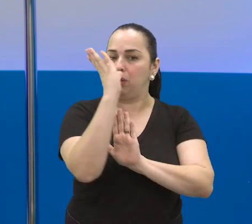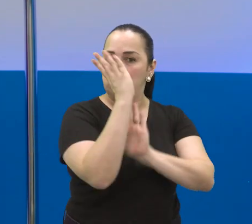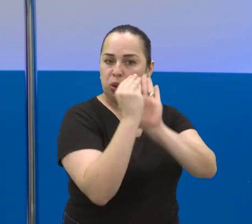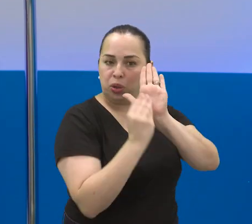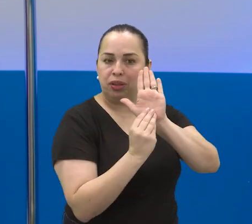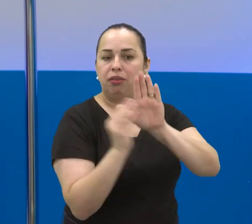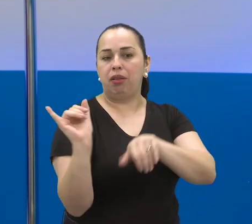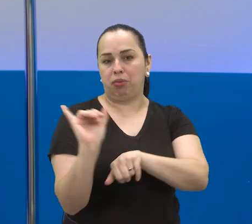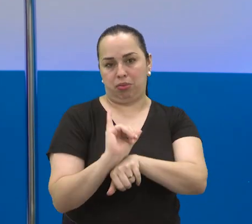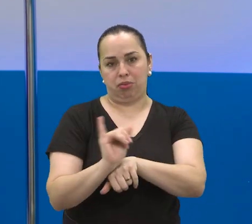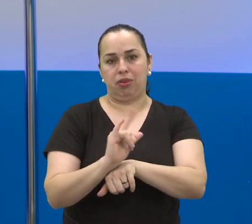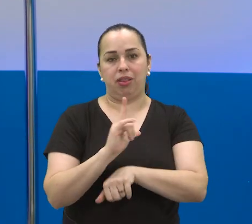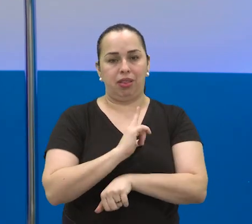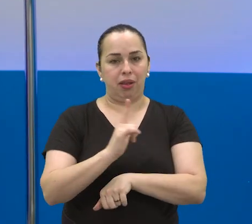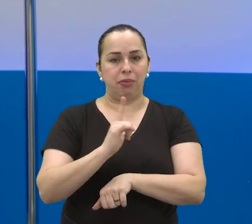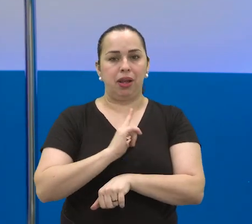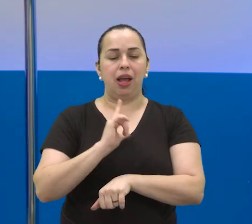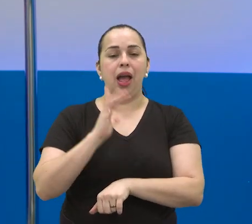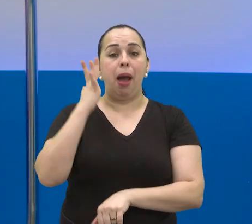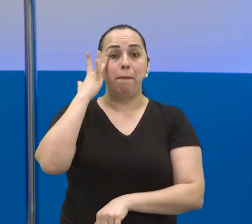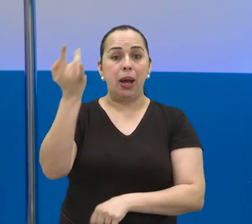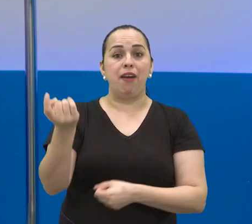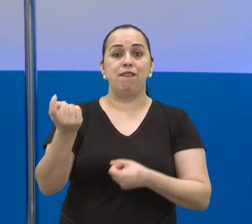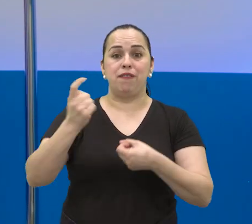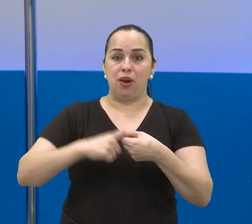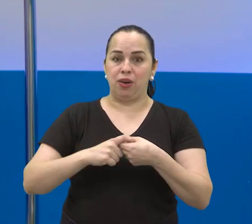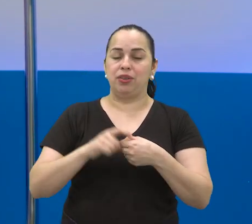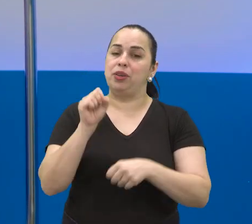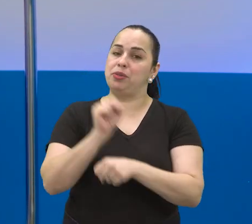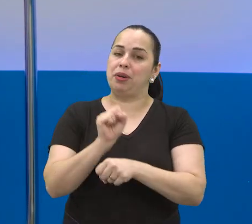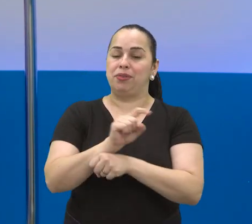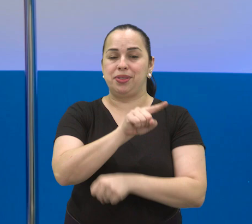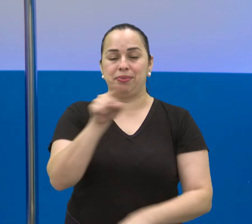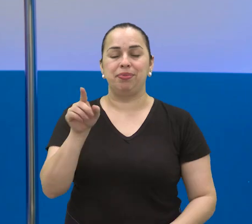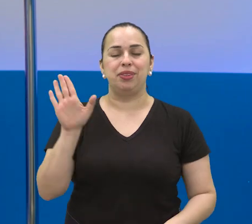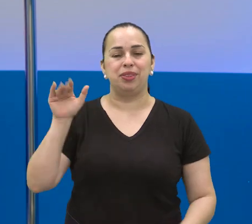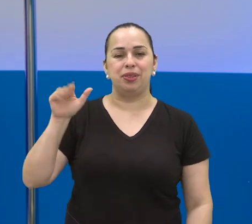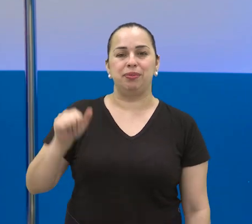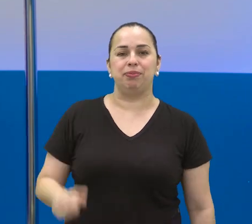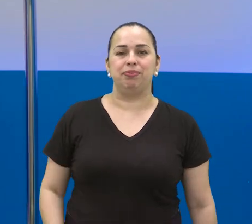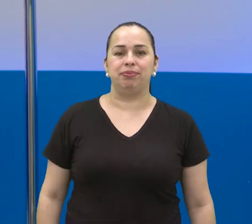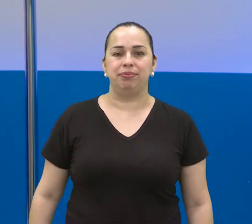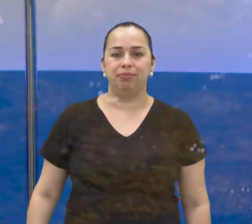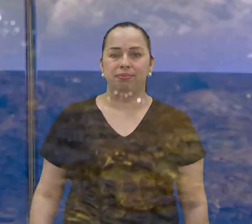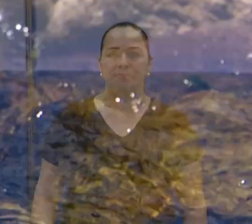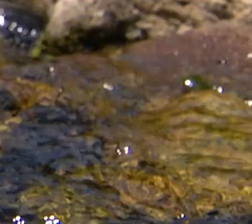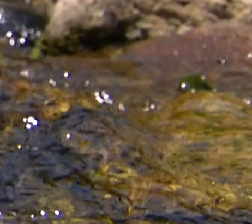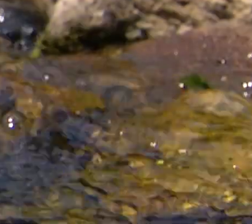disponível no nosso canal do YouTube. A gente volta amanhã e eu te espero, claro. Até lá!